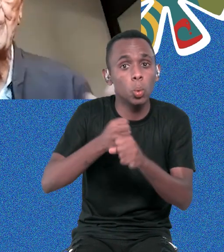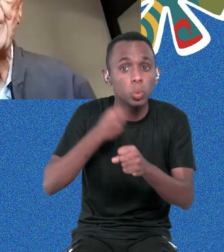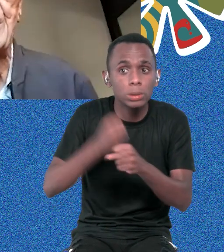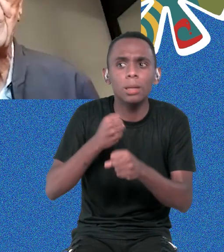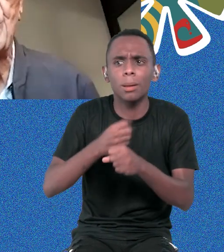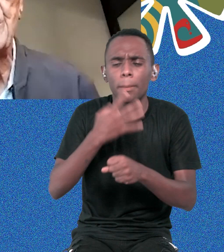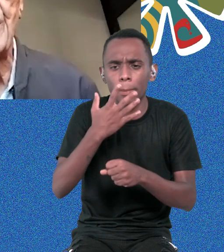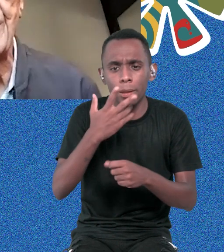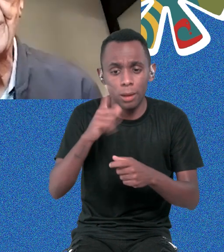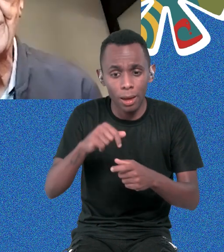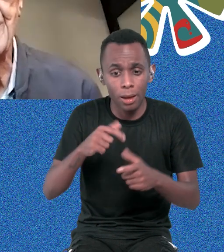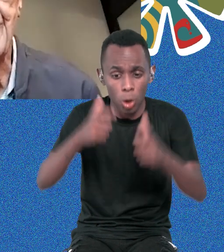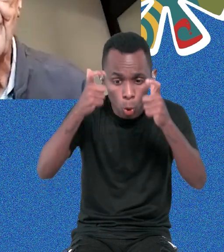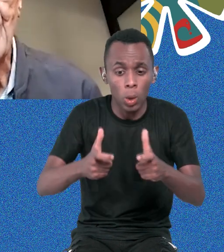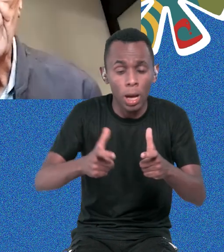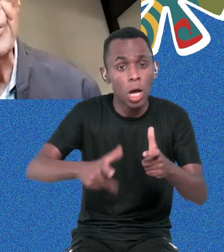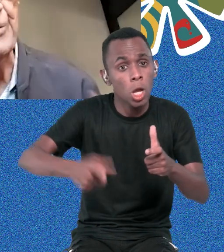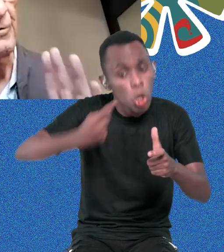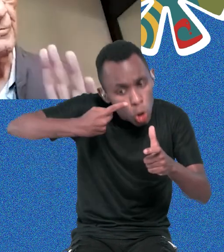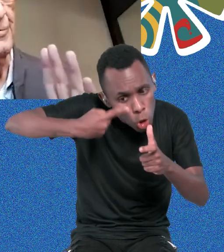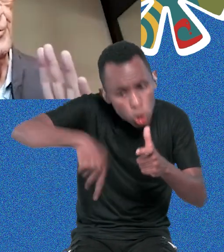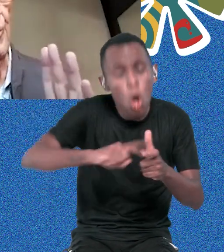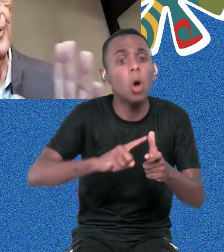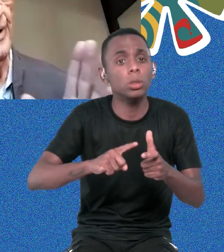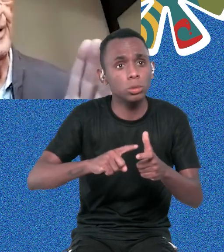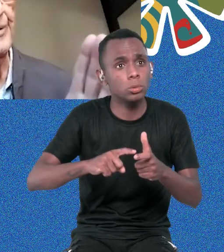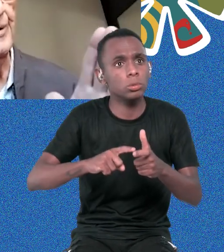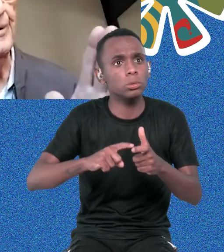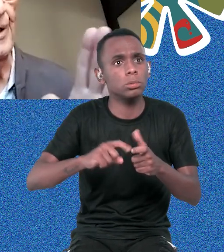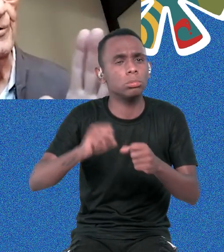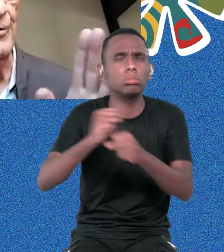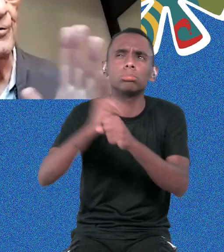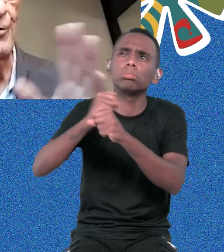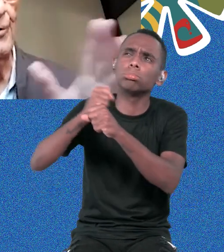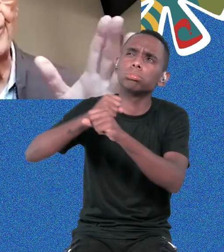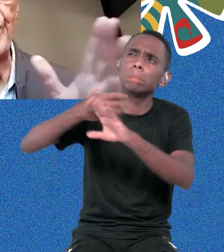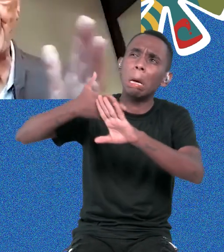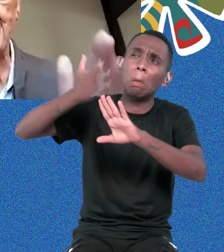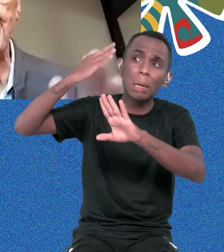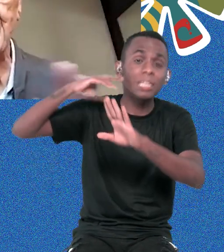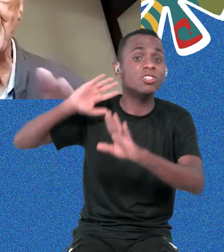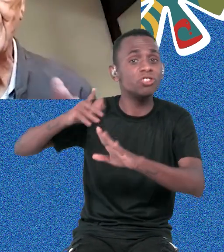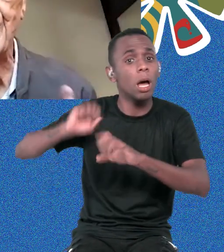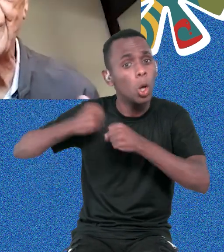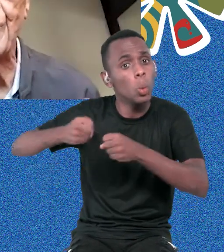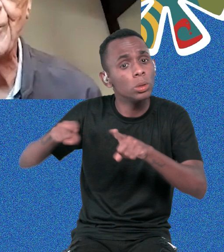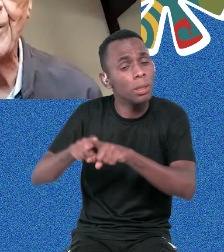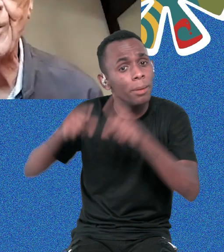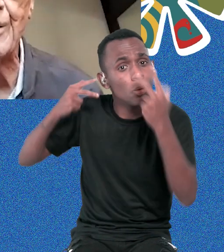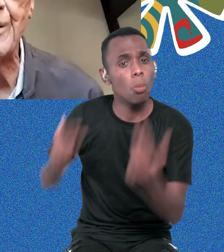por reconhecer suas terras. E nós, só que era em 68, ou em 80,